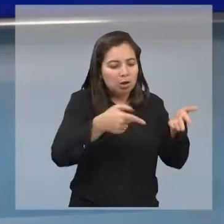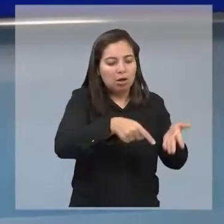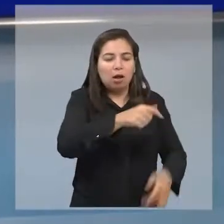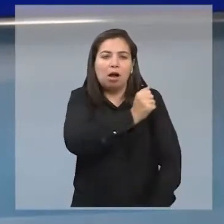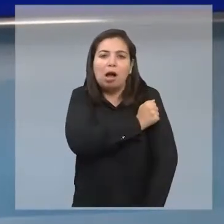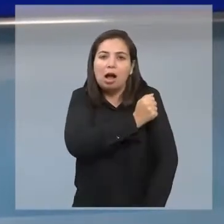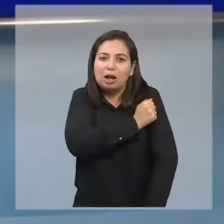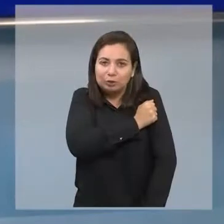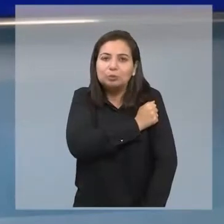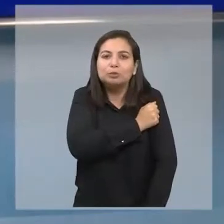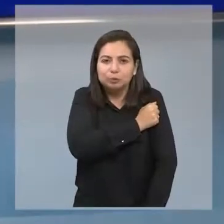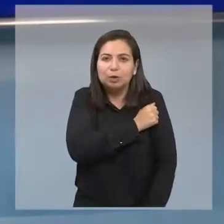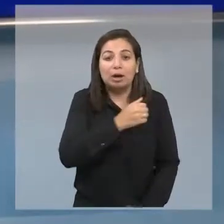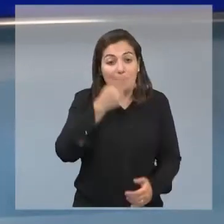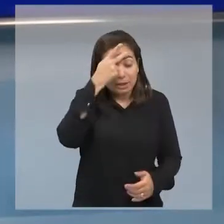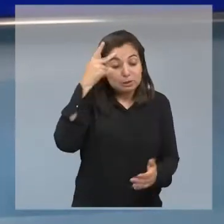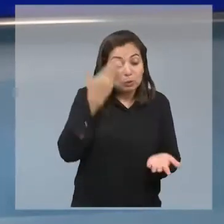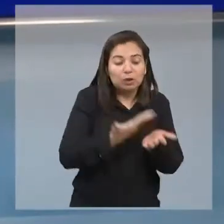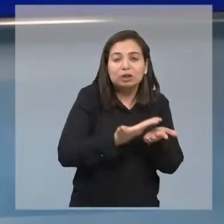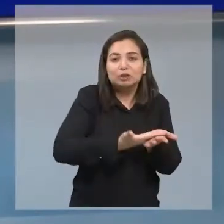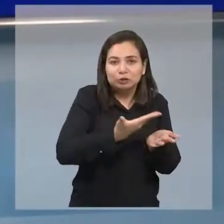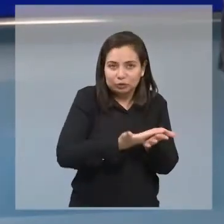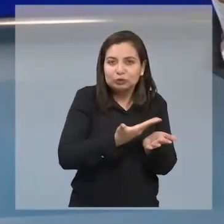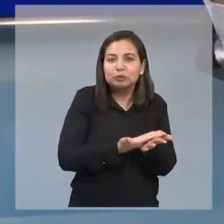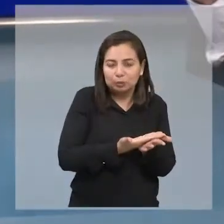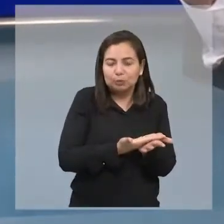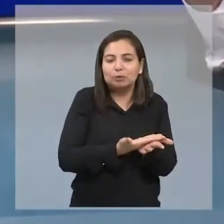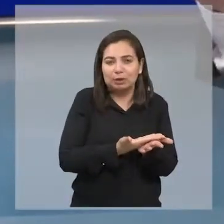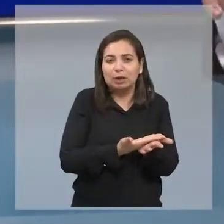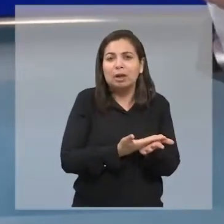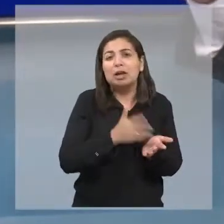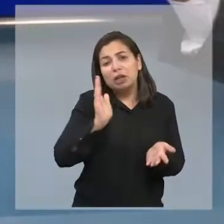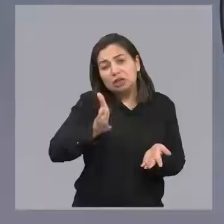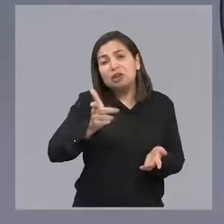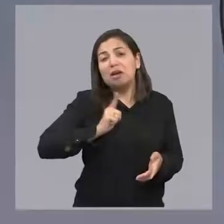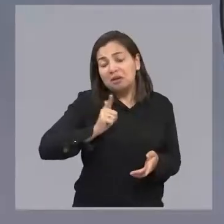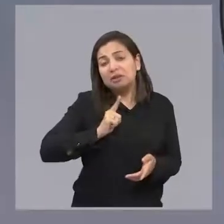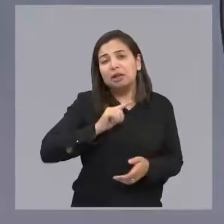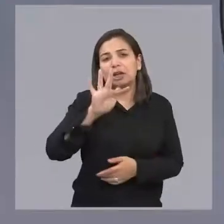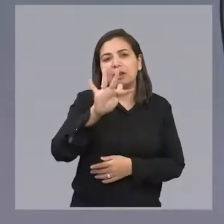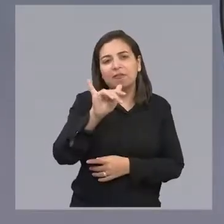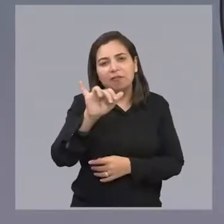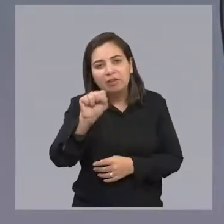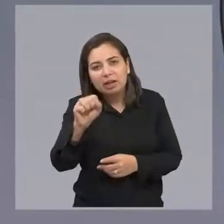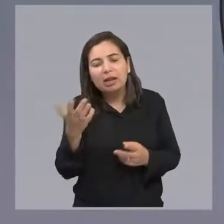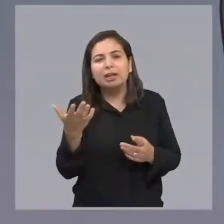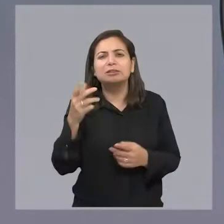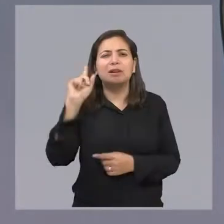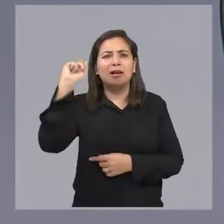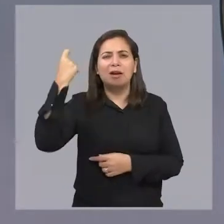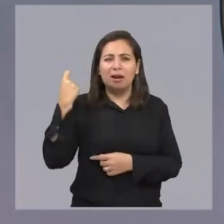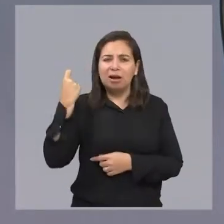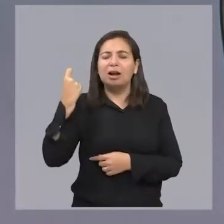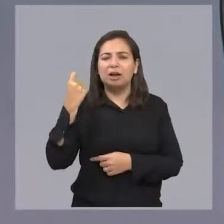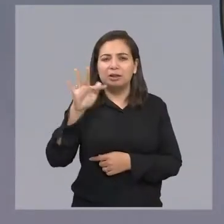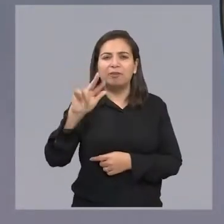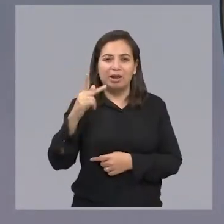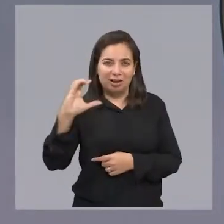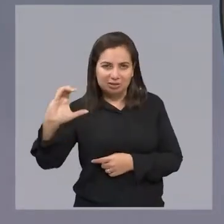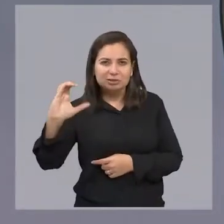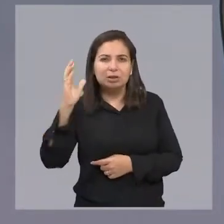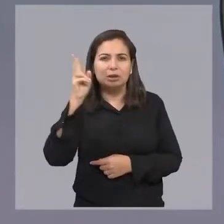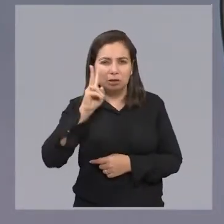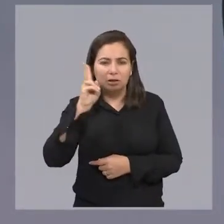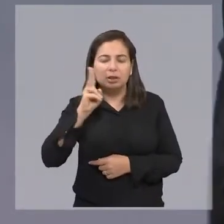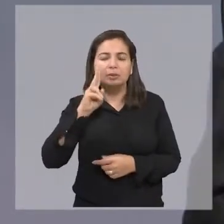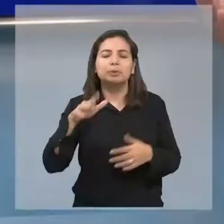instituição do que você chamou de voucher educacional, que na prática já existe com o financiamento do FIES. Desde o Fernando Henrique. Porque qual foi a